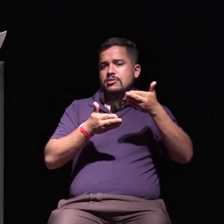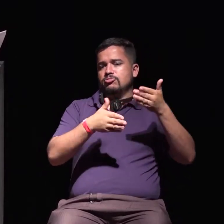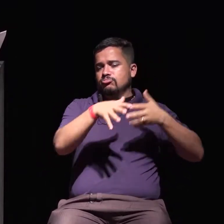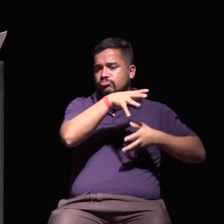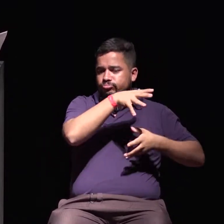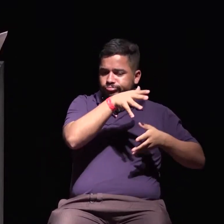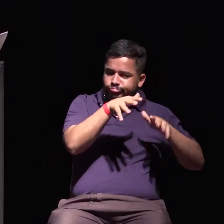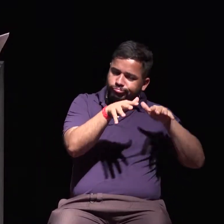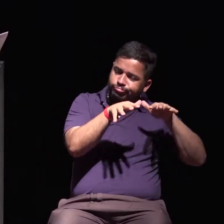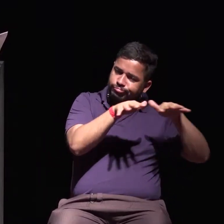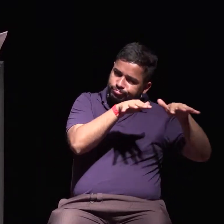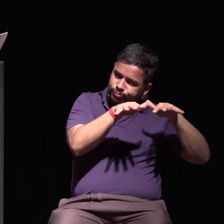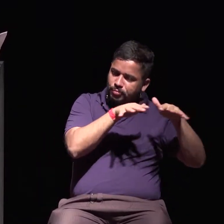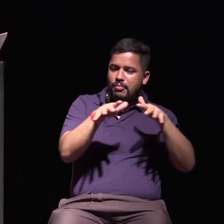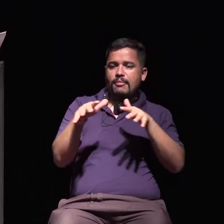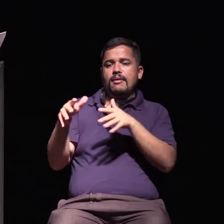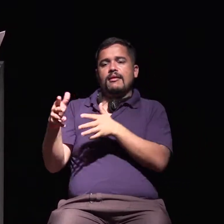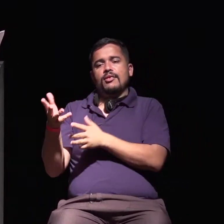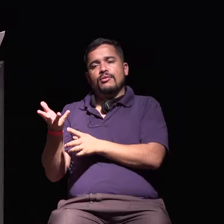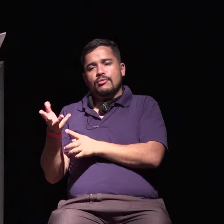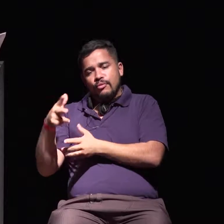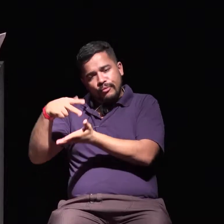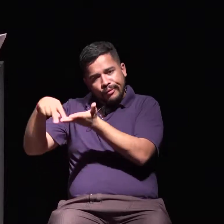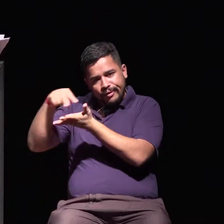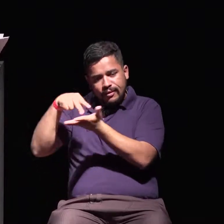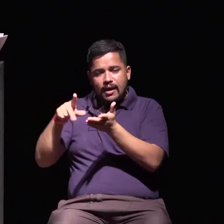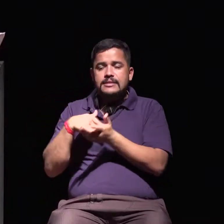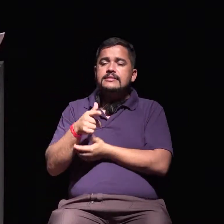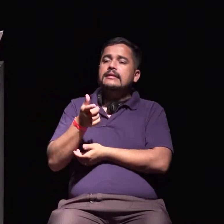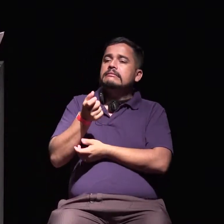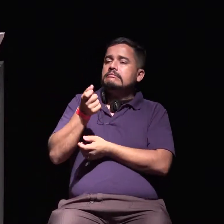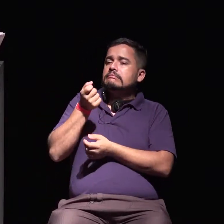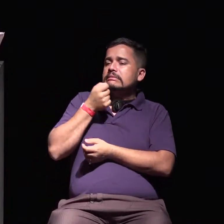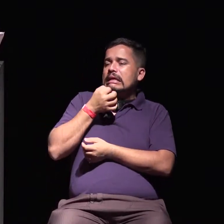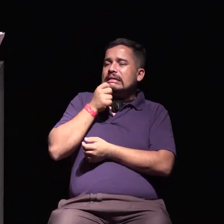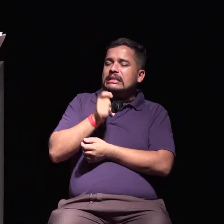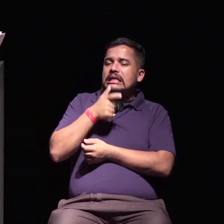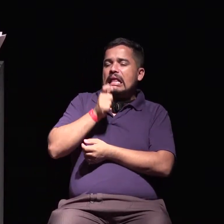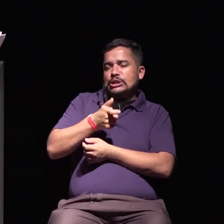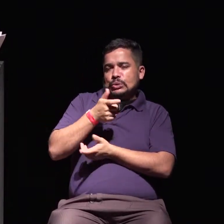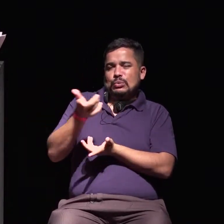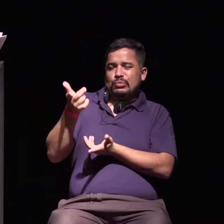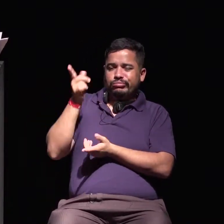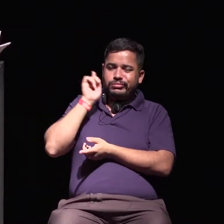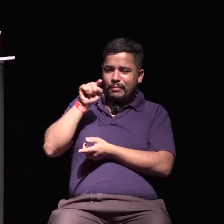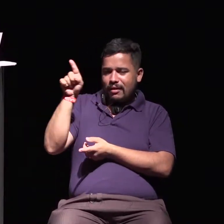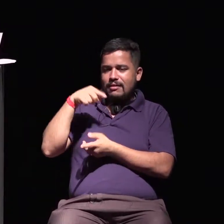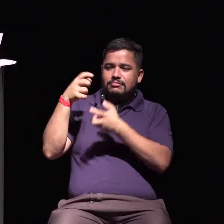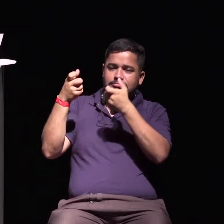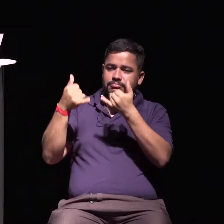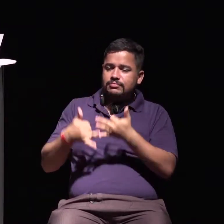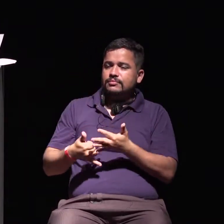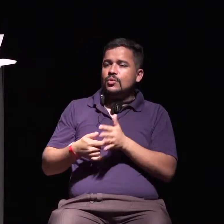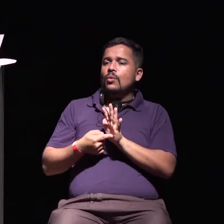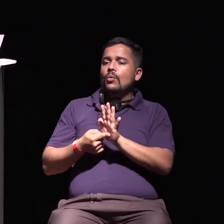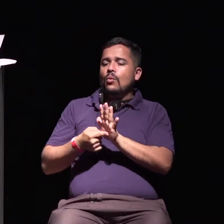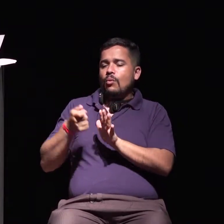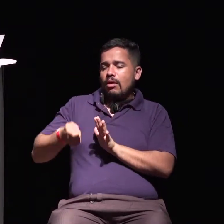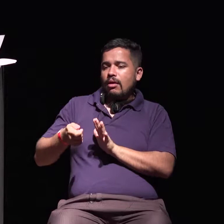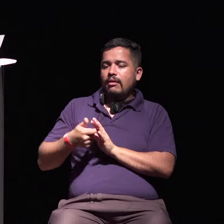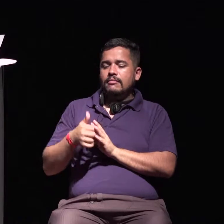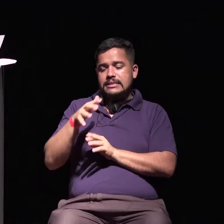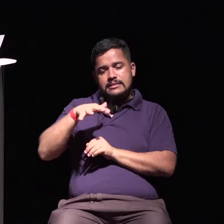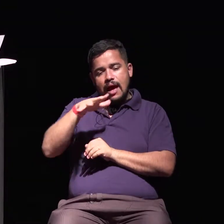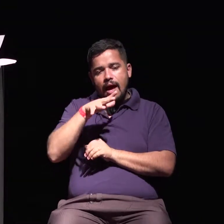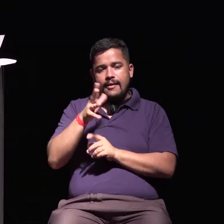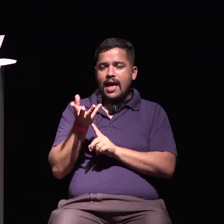de movimento. E o crítico americano John Martin afirmava que, com o advento da dança moderna, esse campo